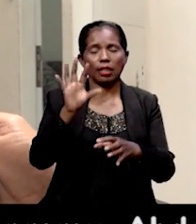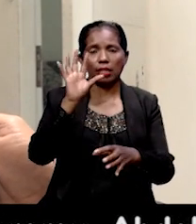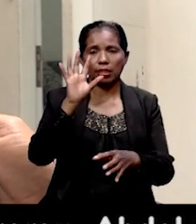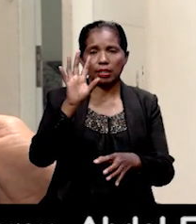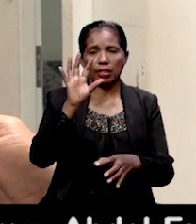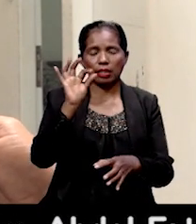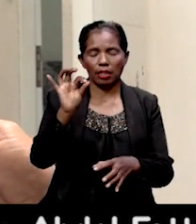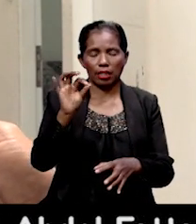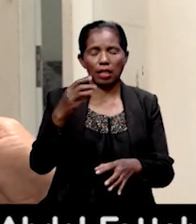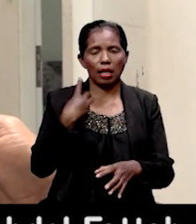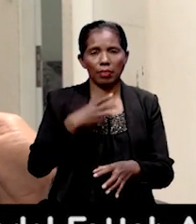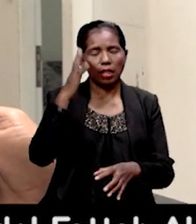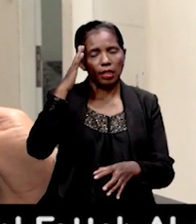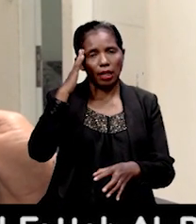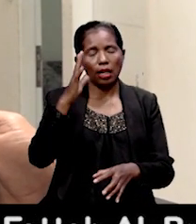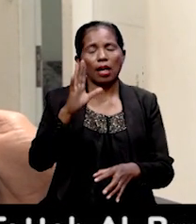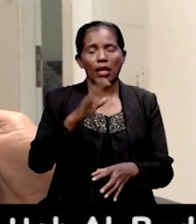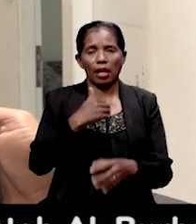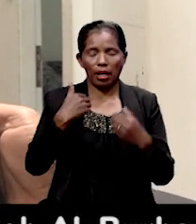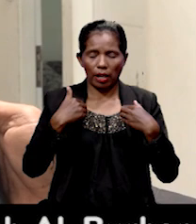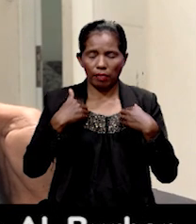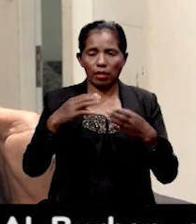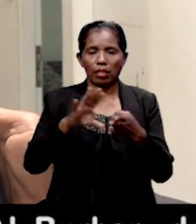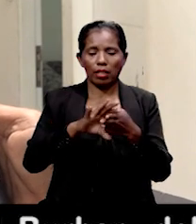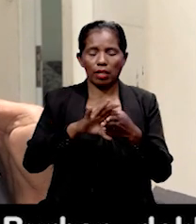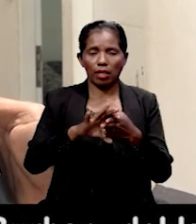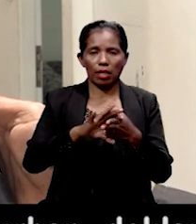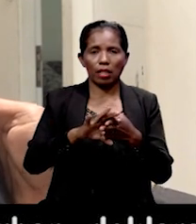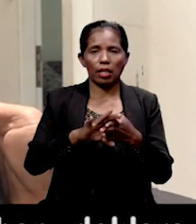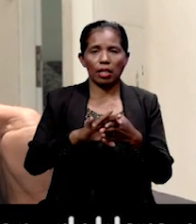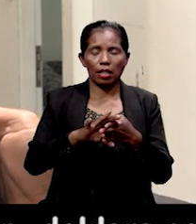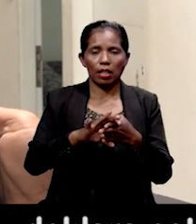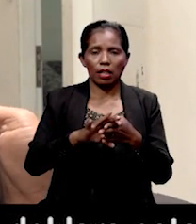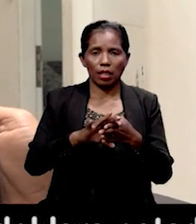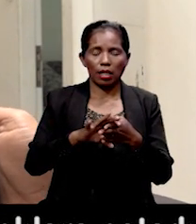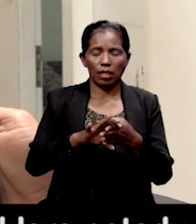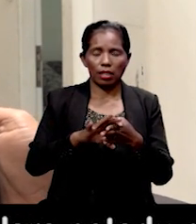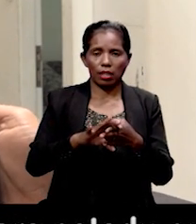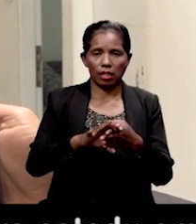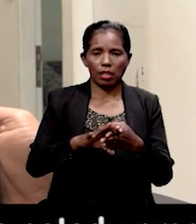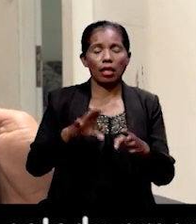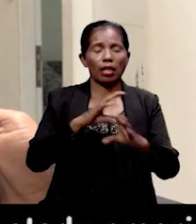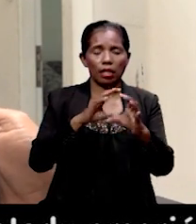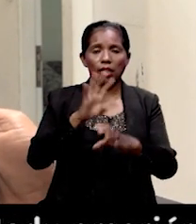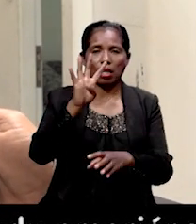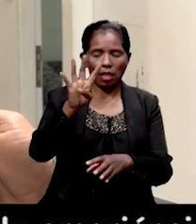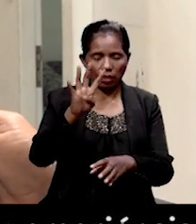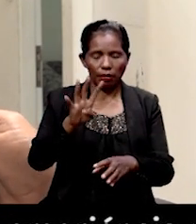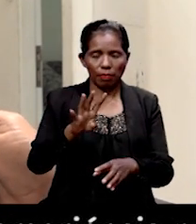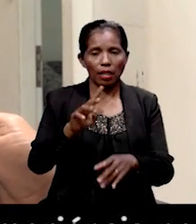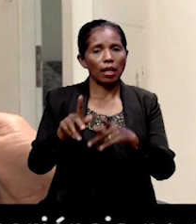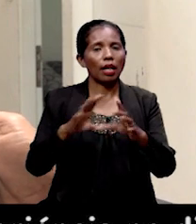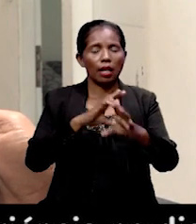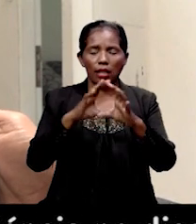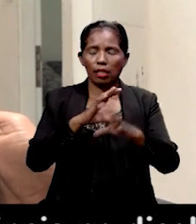iha autorizasaun. Gia de marsa usinya dirigenti atau halau servisu estadunian. Lima,